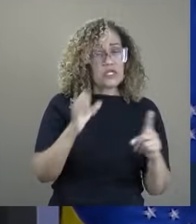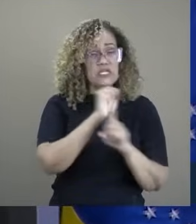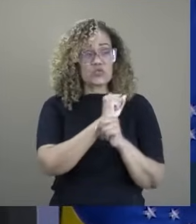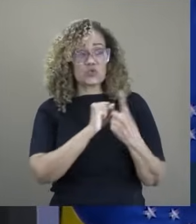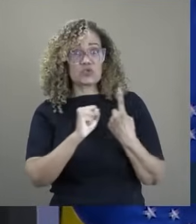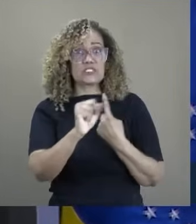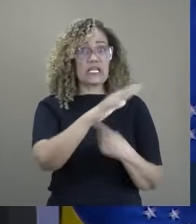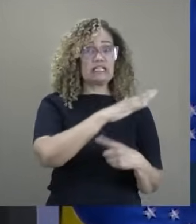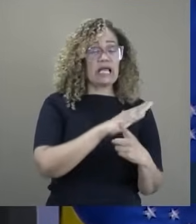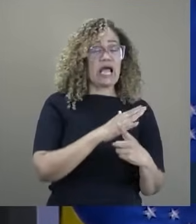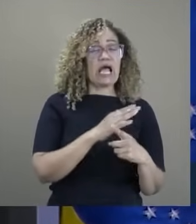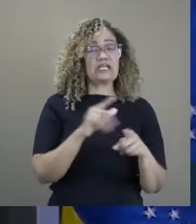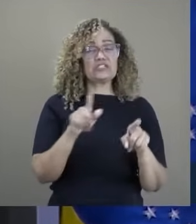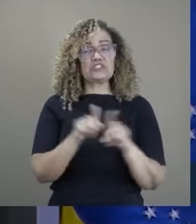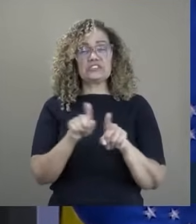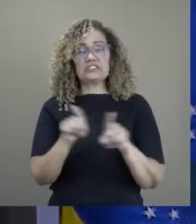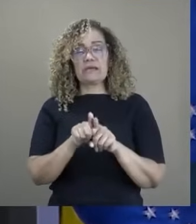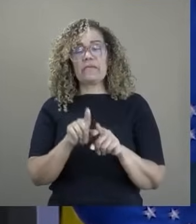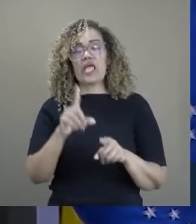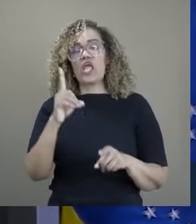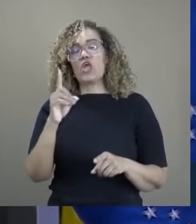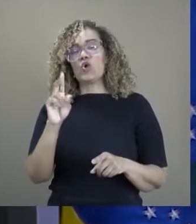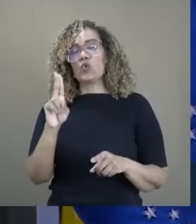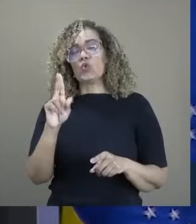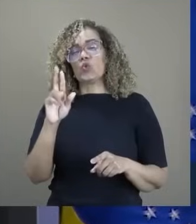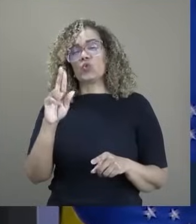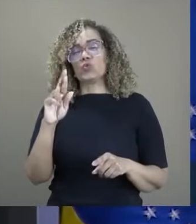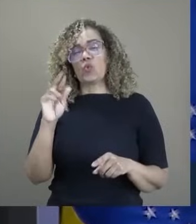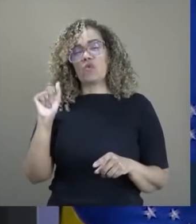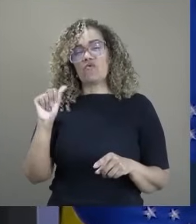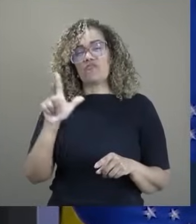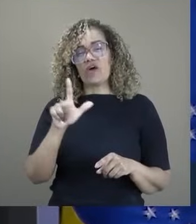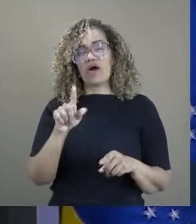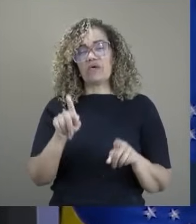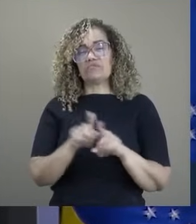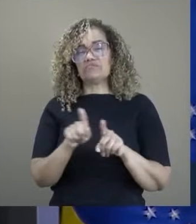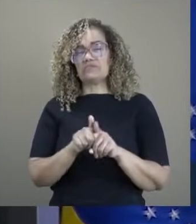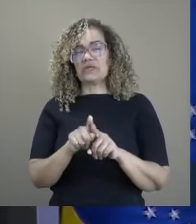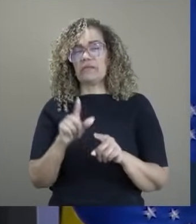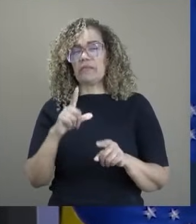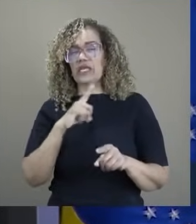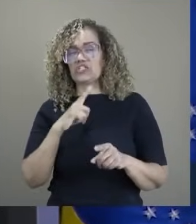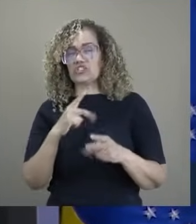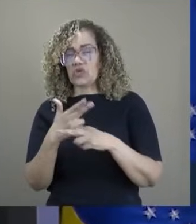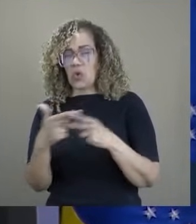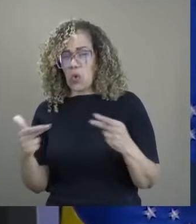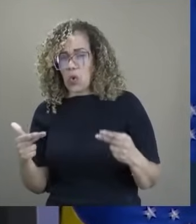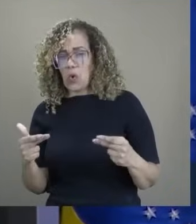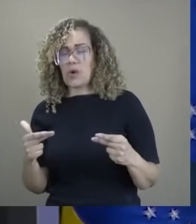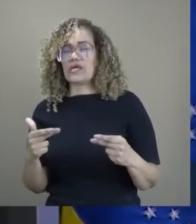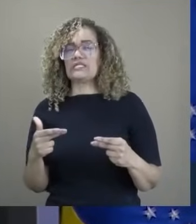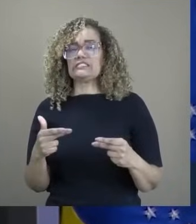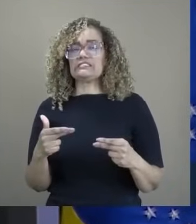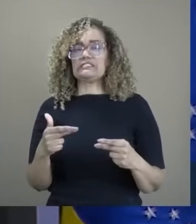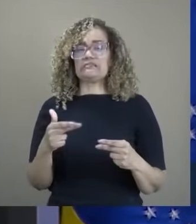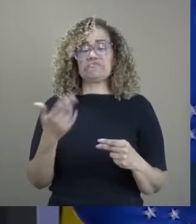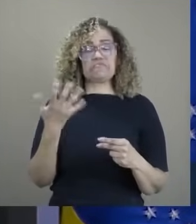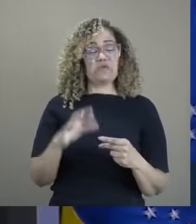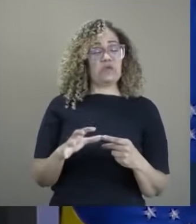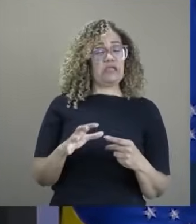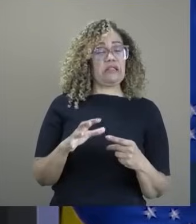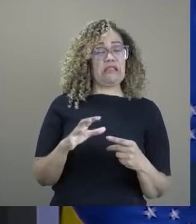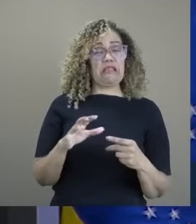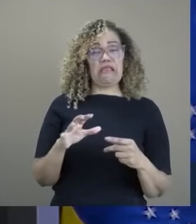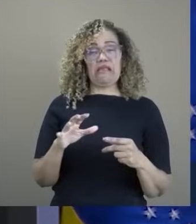senador Durval é mais um e que eu iria ficar fraco politicamente que os senadores não queriam se envolver comigo mas